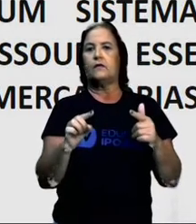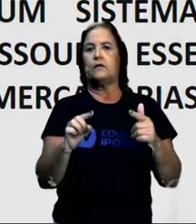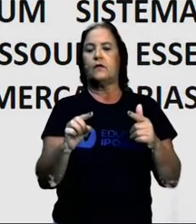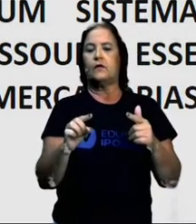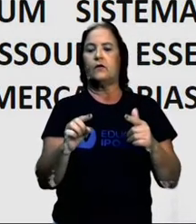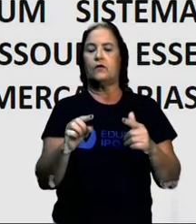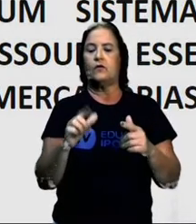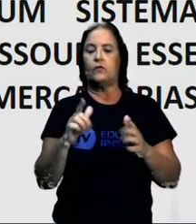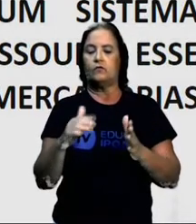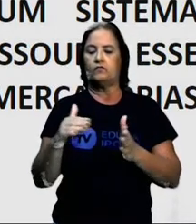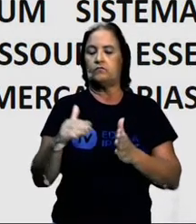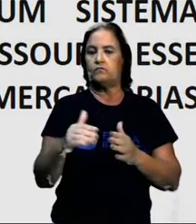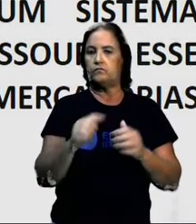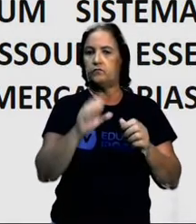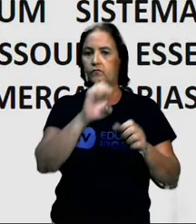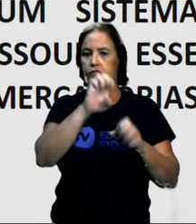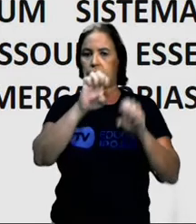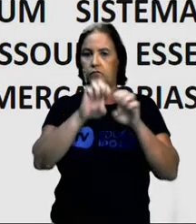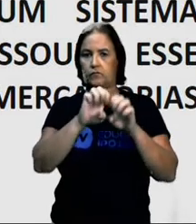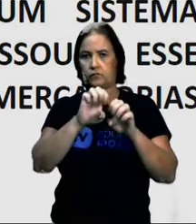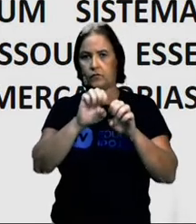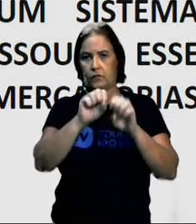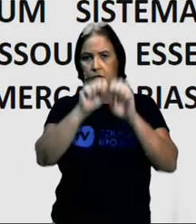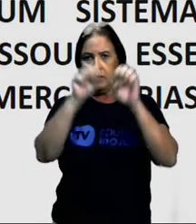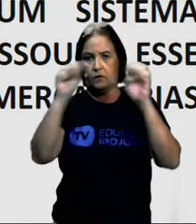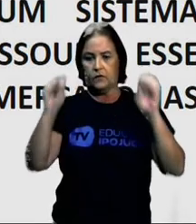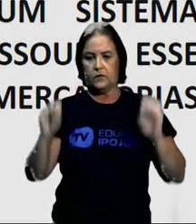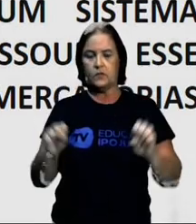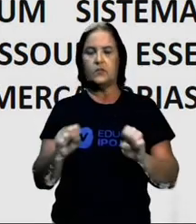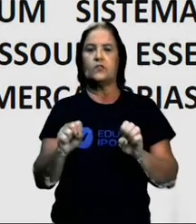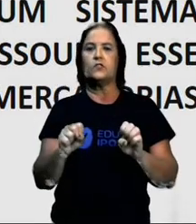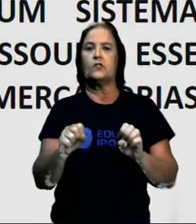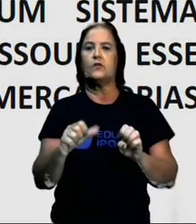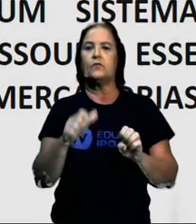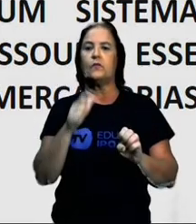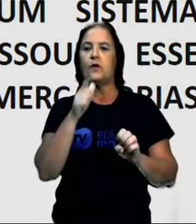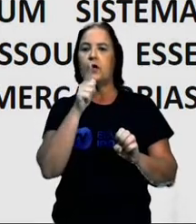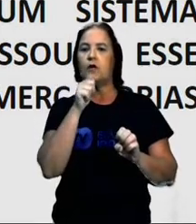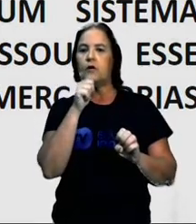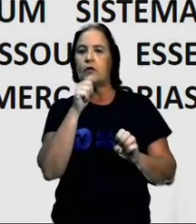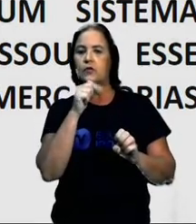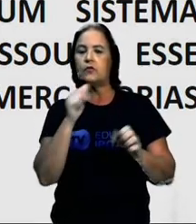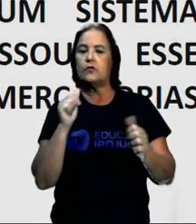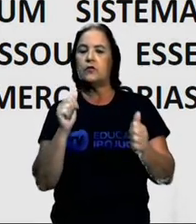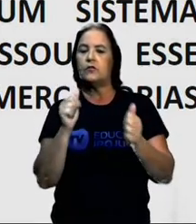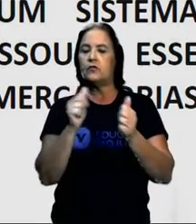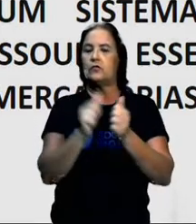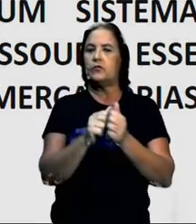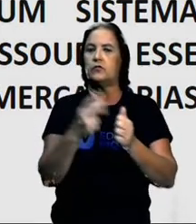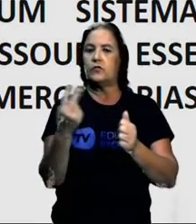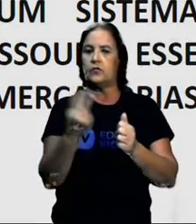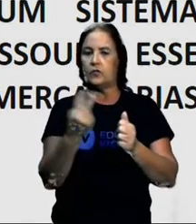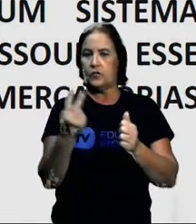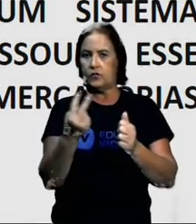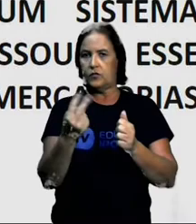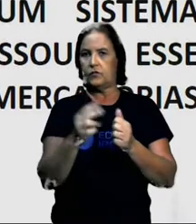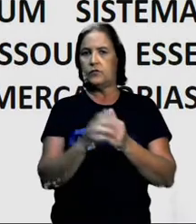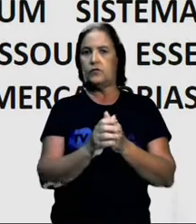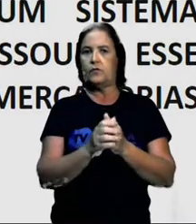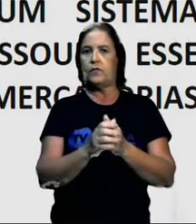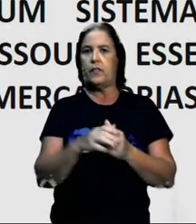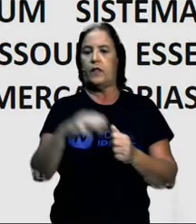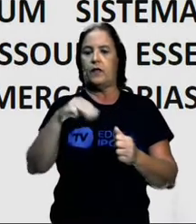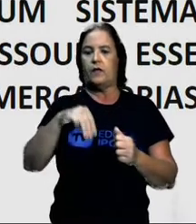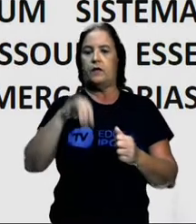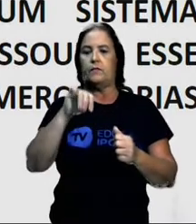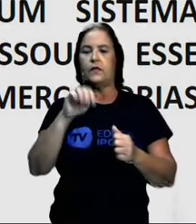sistema hidroviário englobando os rios Mississippi e Missouri. Esse sistema é muito importante